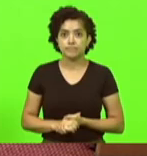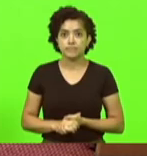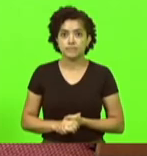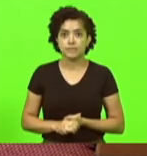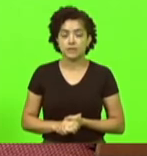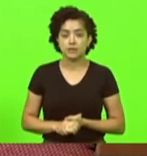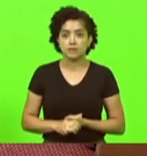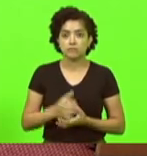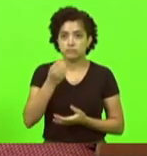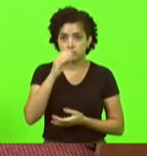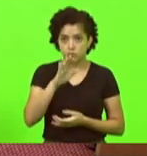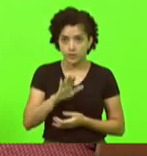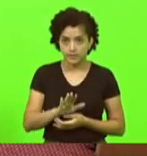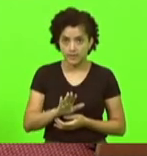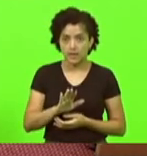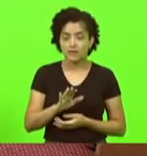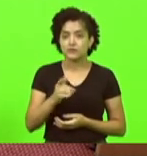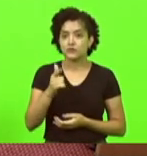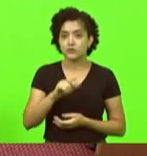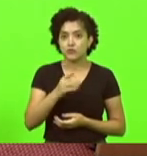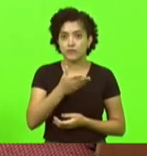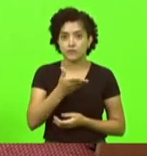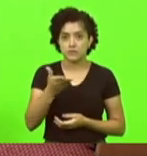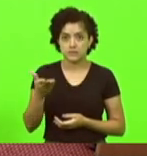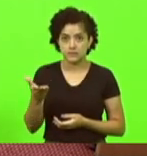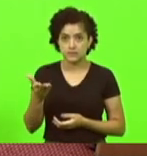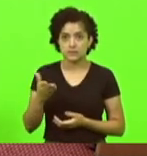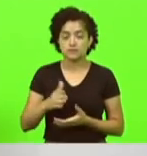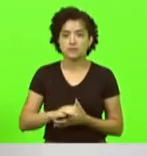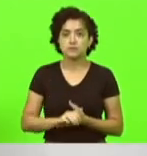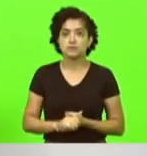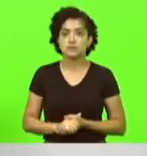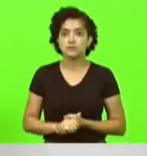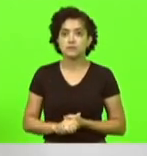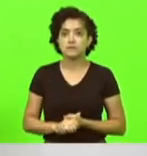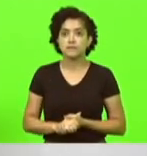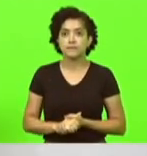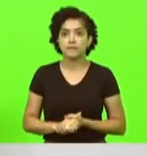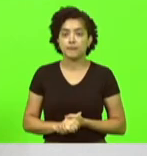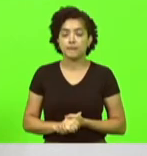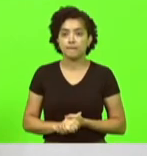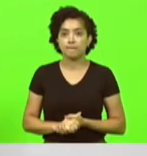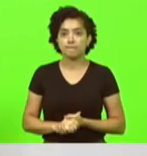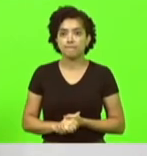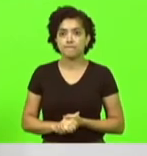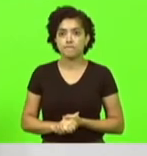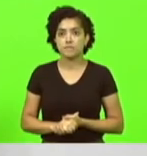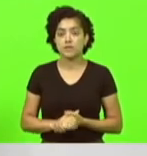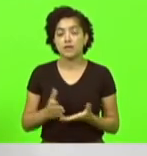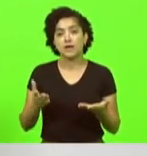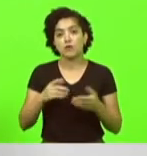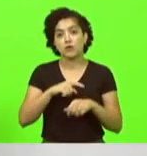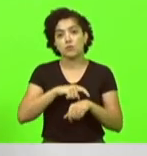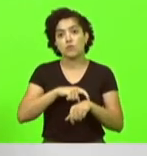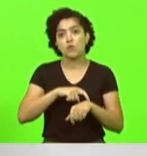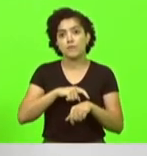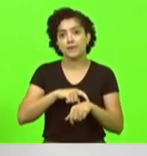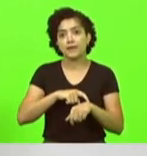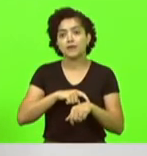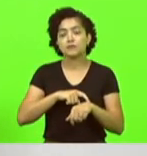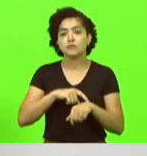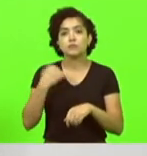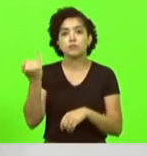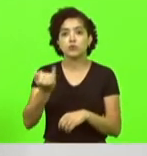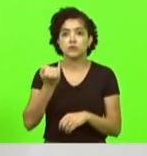Olá boa tarde boa tarde novamente a todos e a todas é um momento impar que vive este